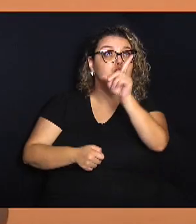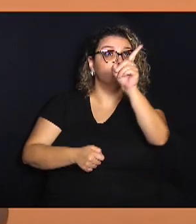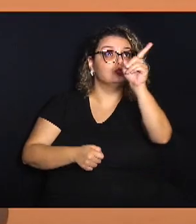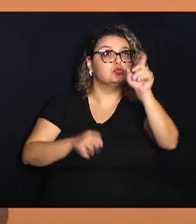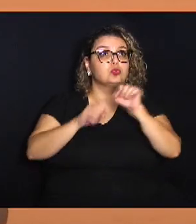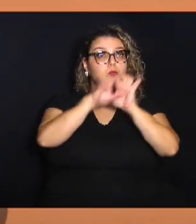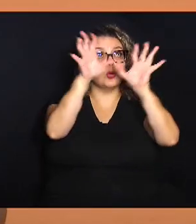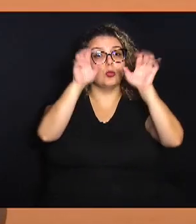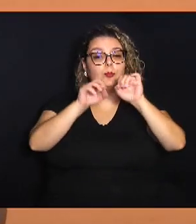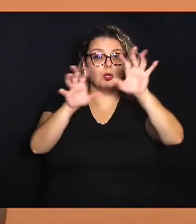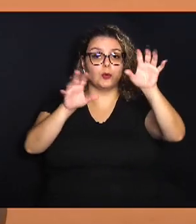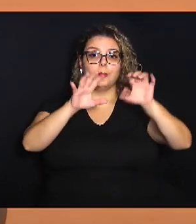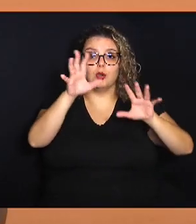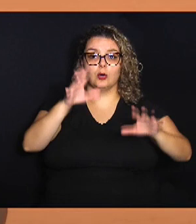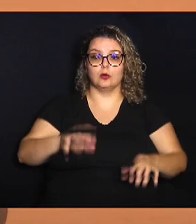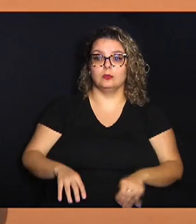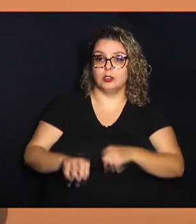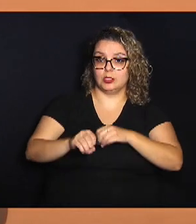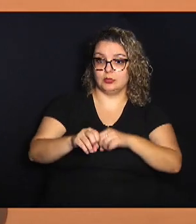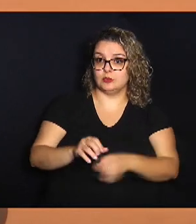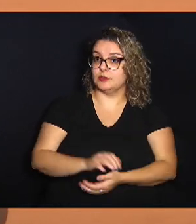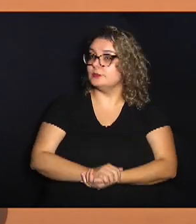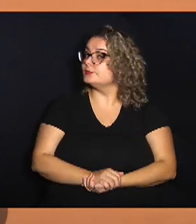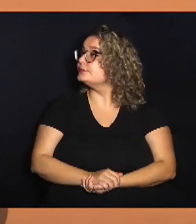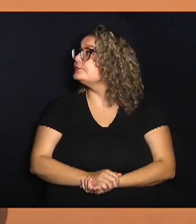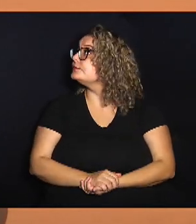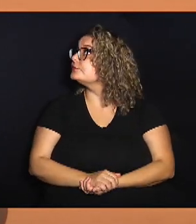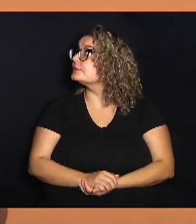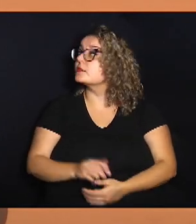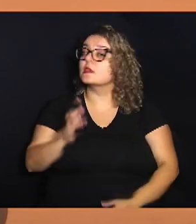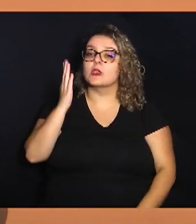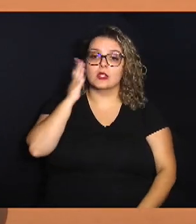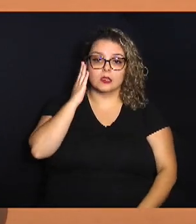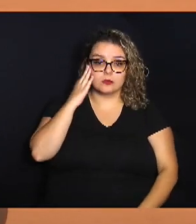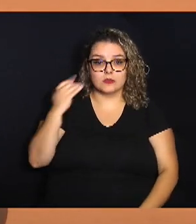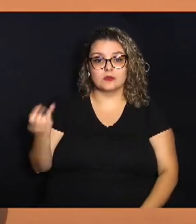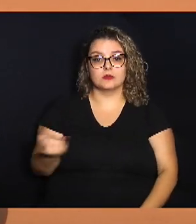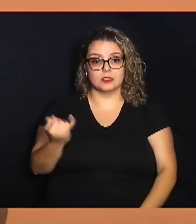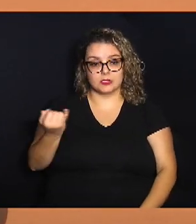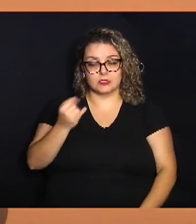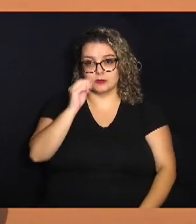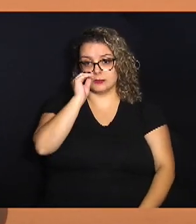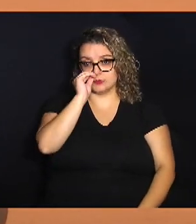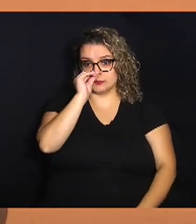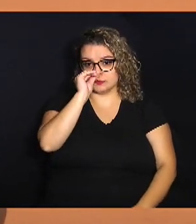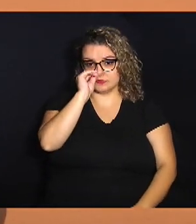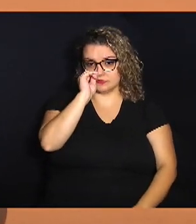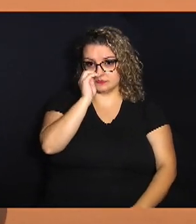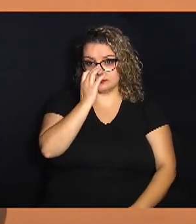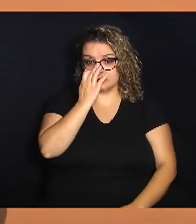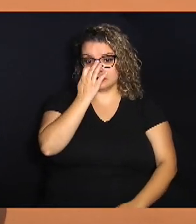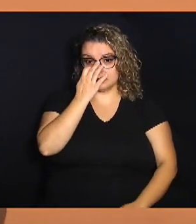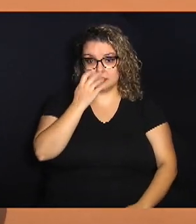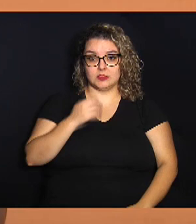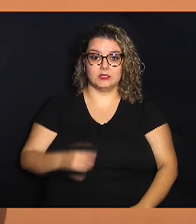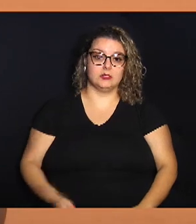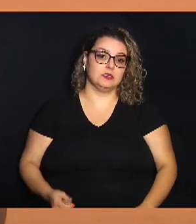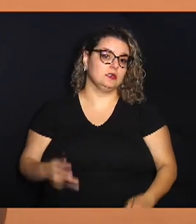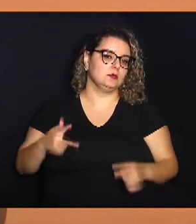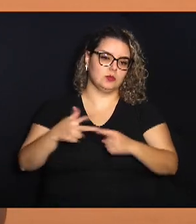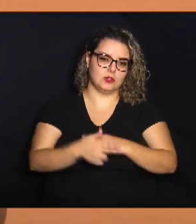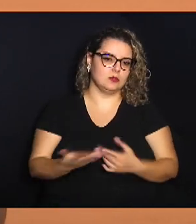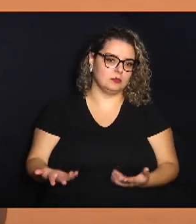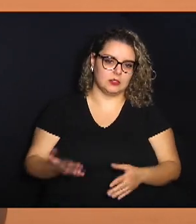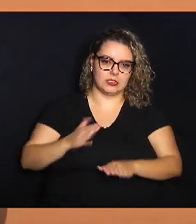educação. Sabemos que é importante ações que coíbem esse tipo de atitudes.